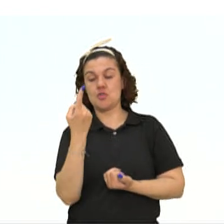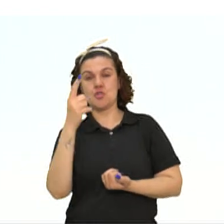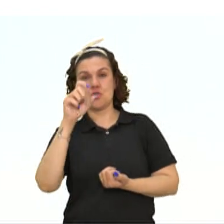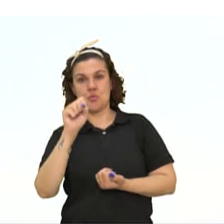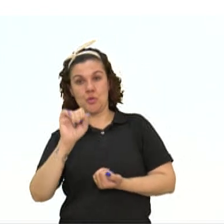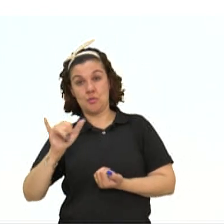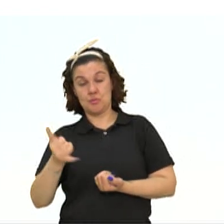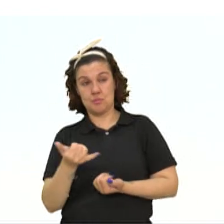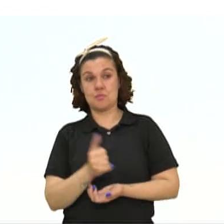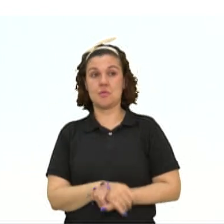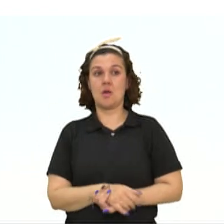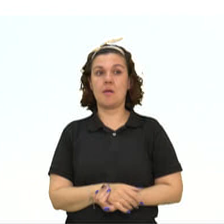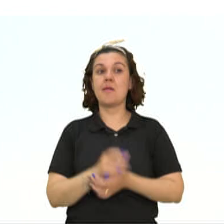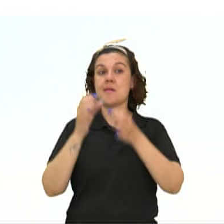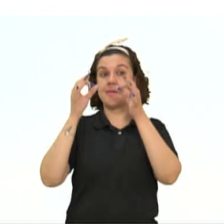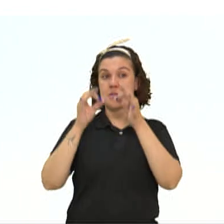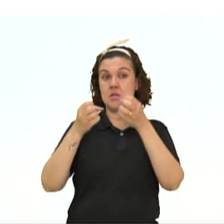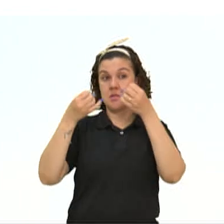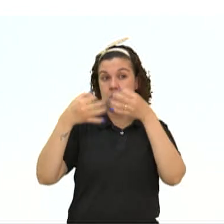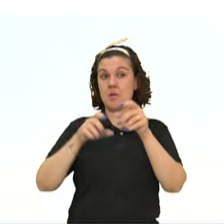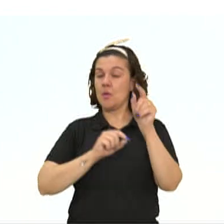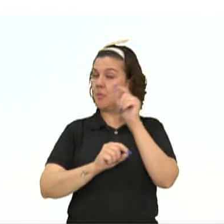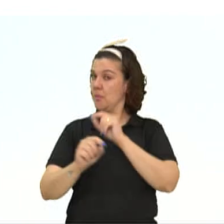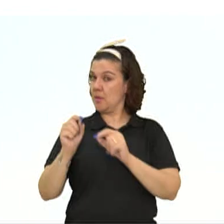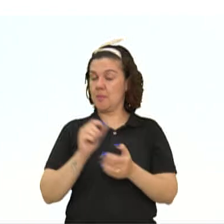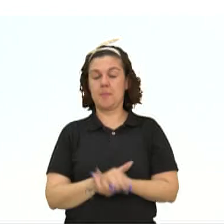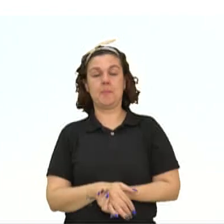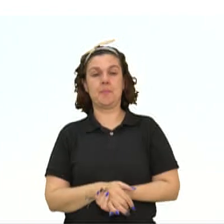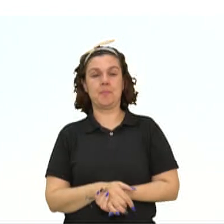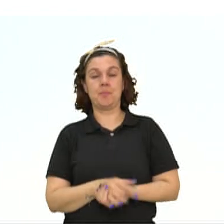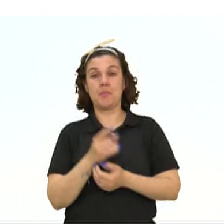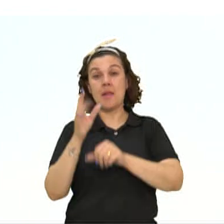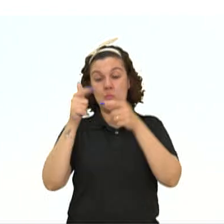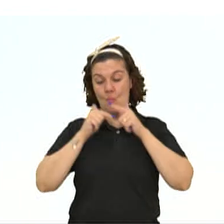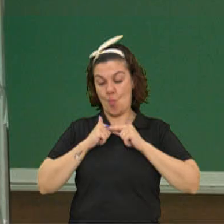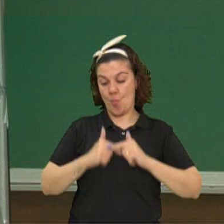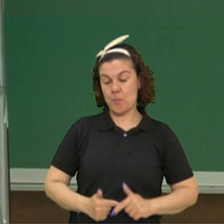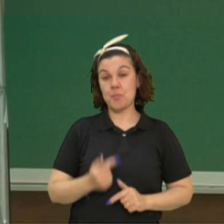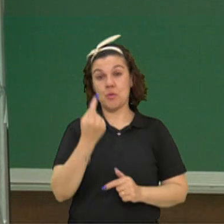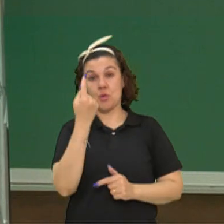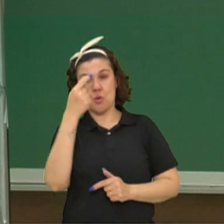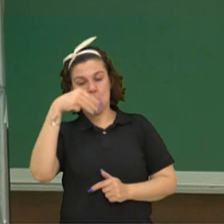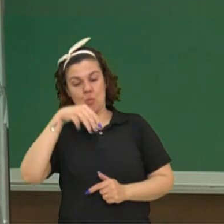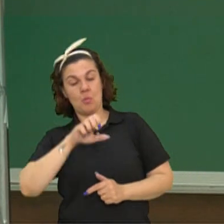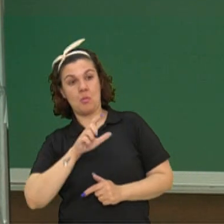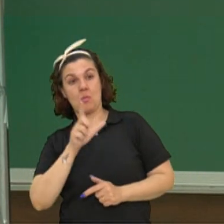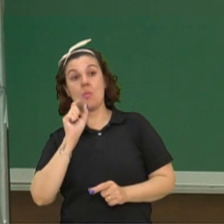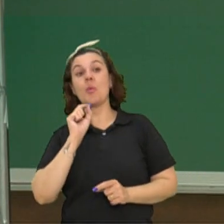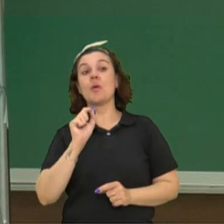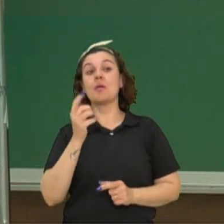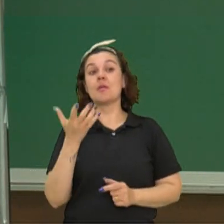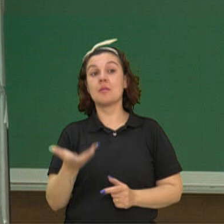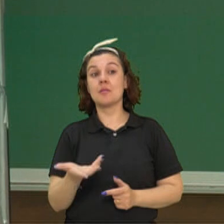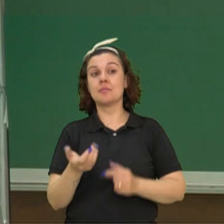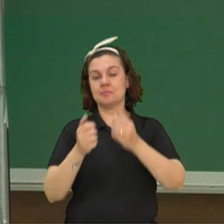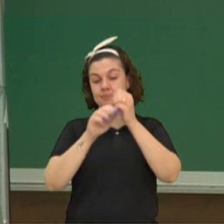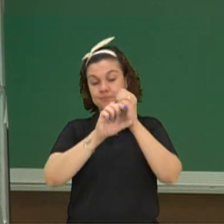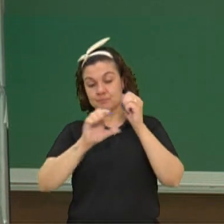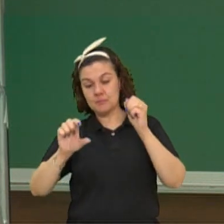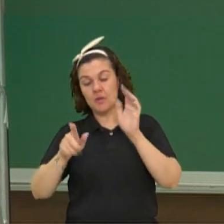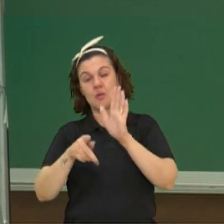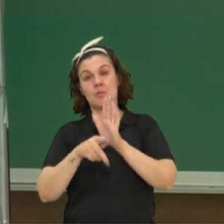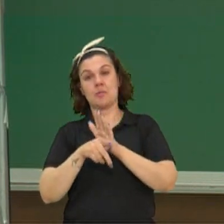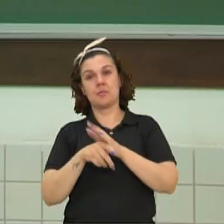4,18 joule, é correto afirmar que a variação da entalpia de neutralização em kJ por mol temos os dados da